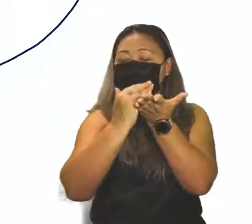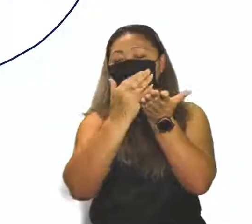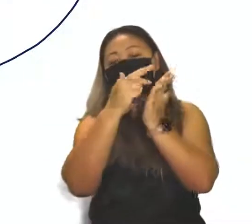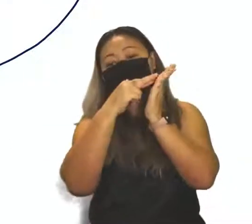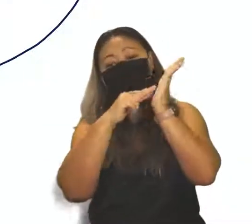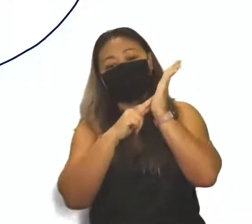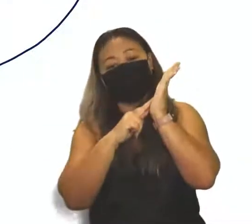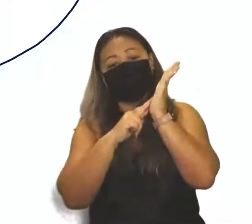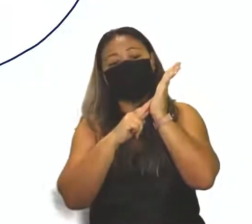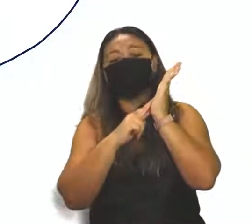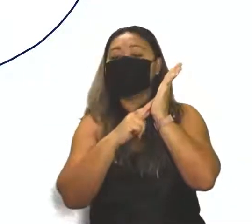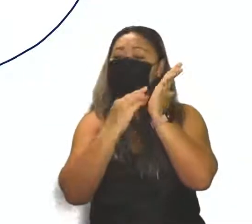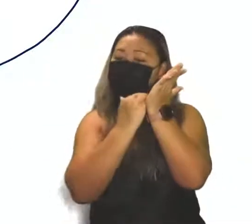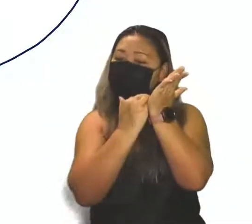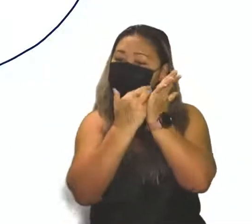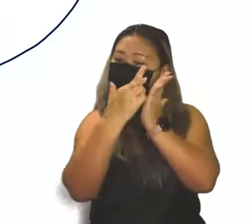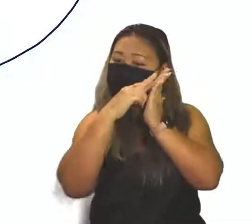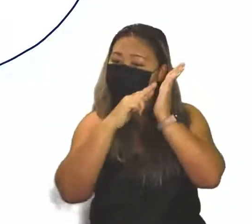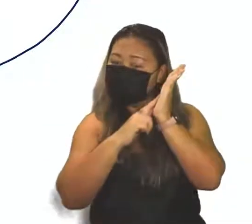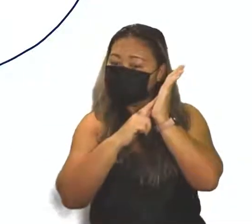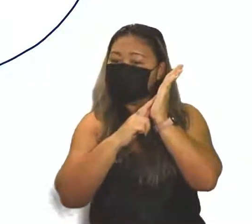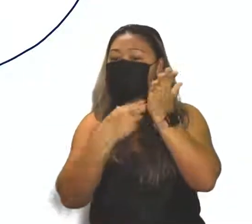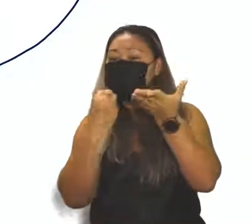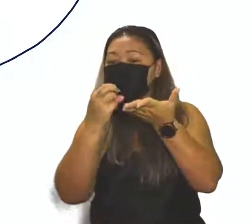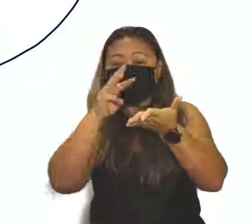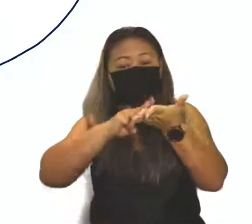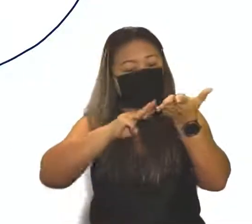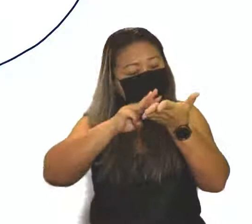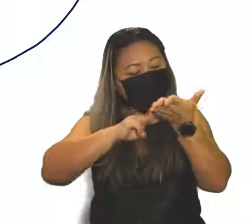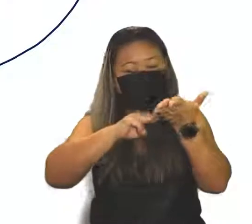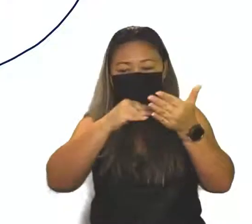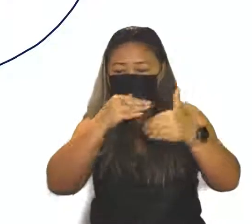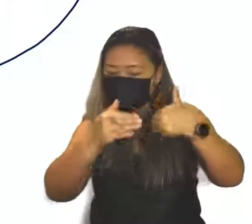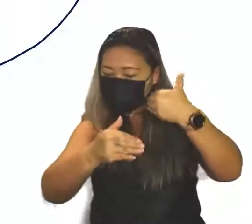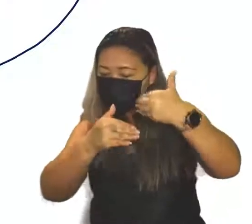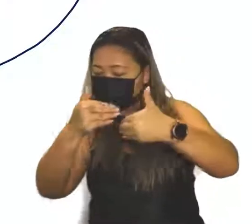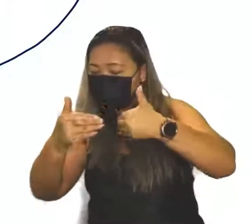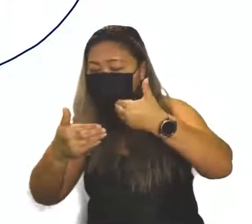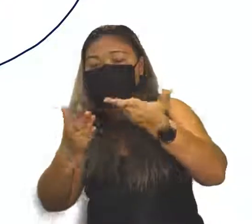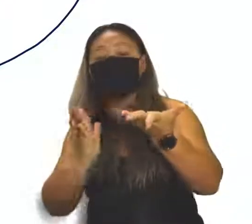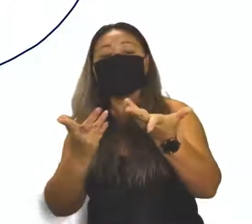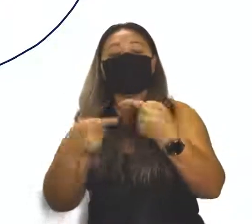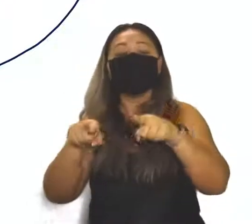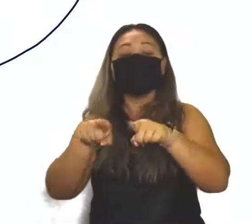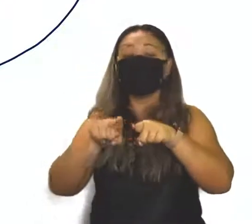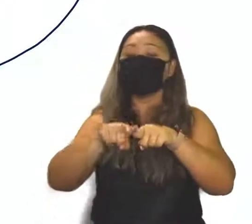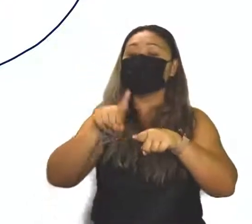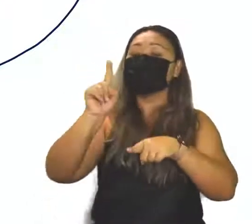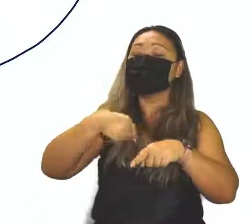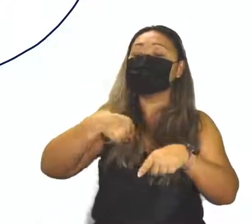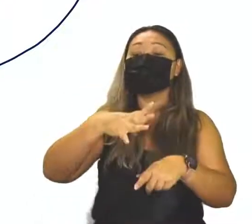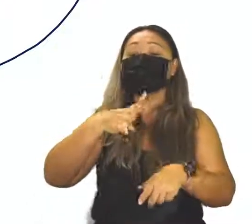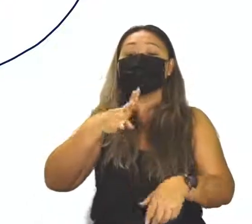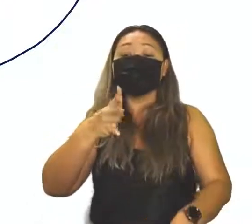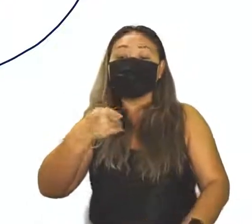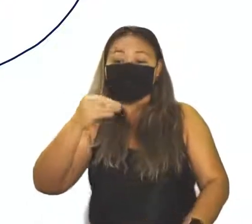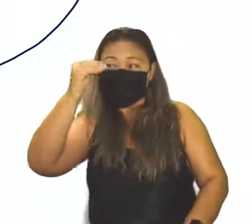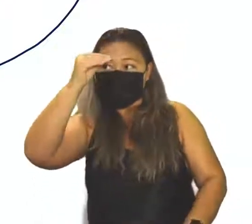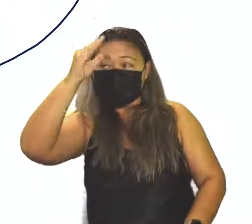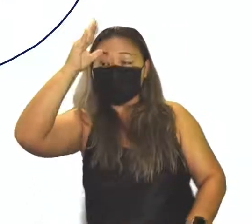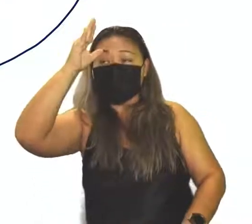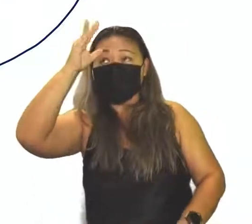e procedimentos, todo um método a seguir. Conhecimento também é a ação de entender por meio